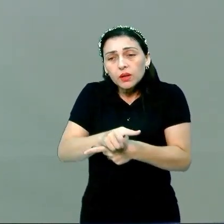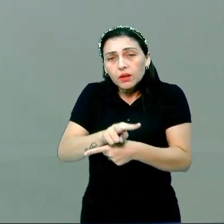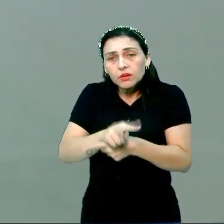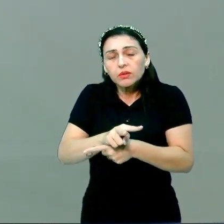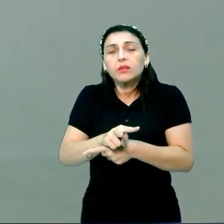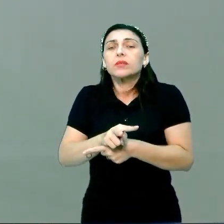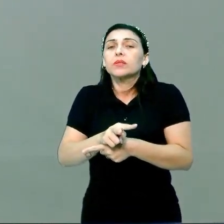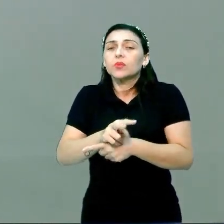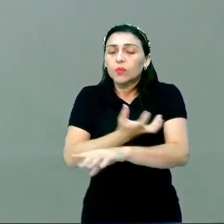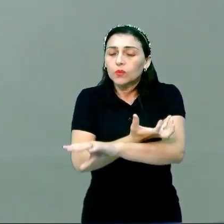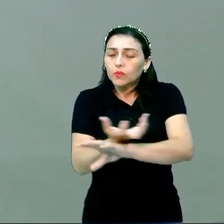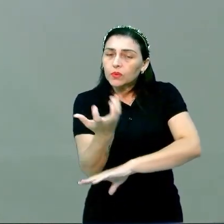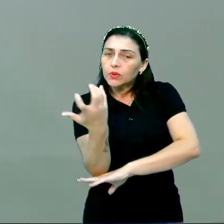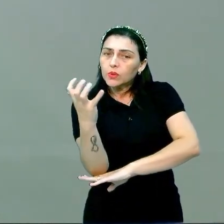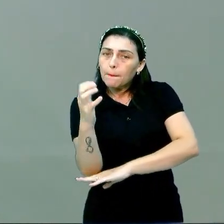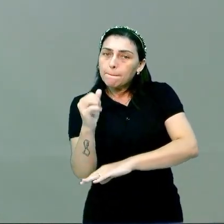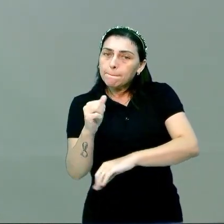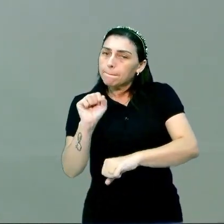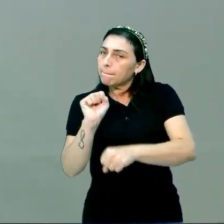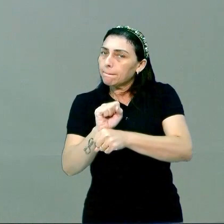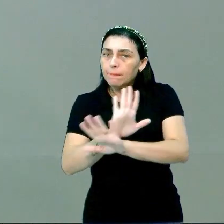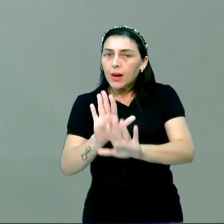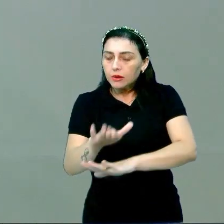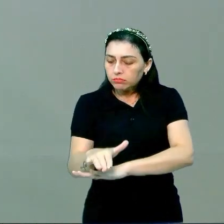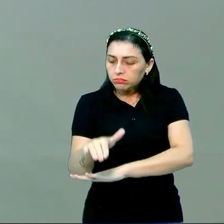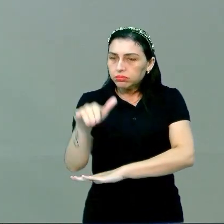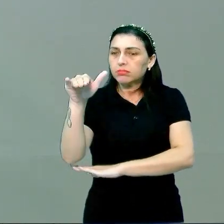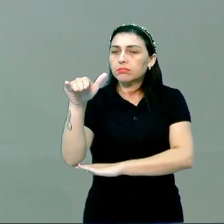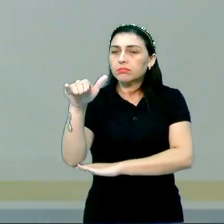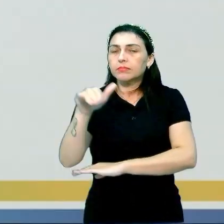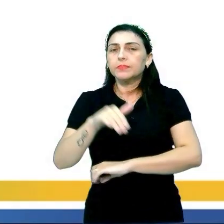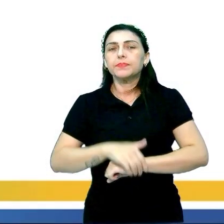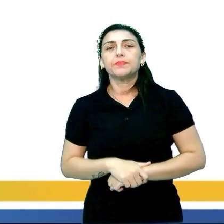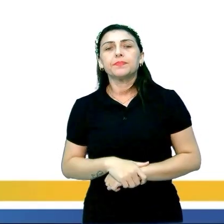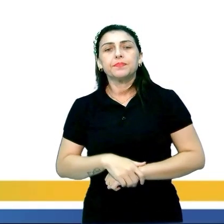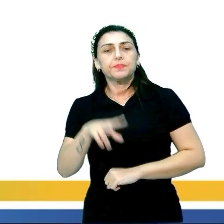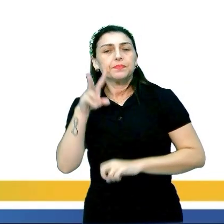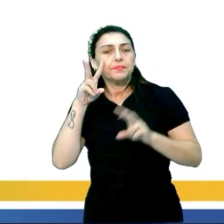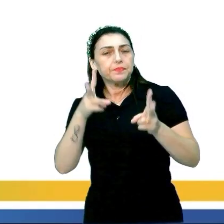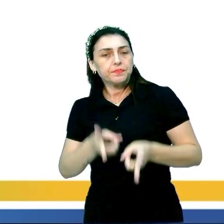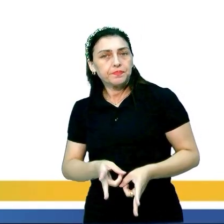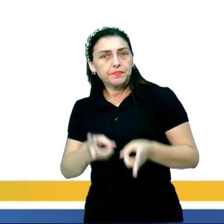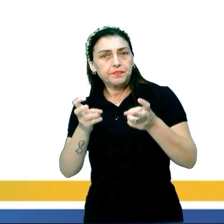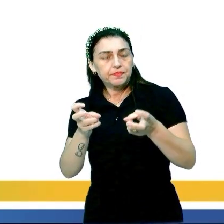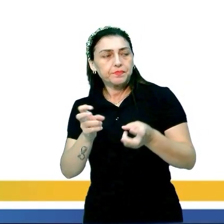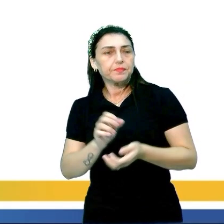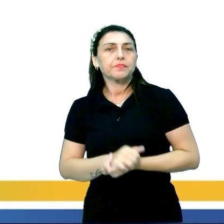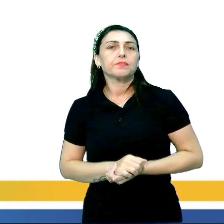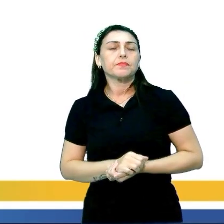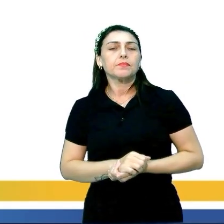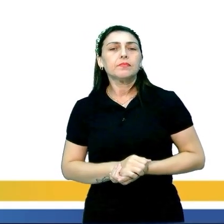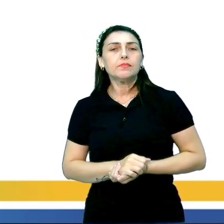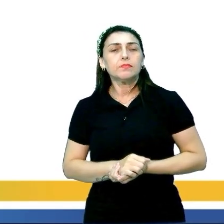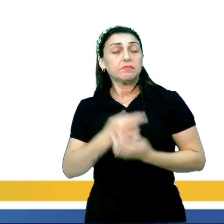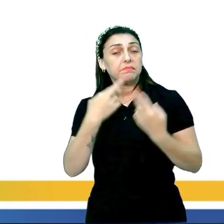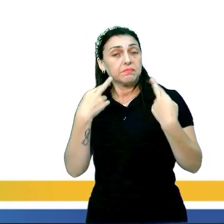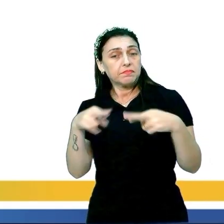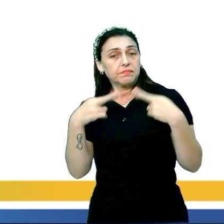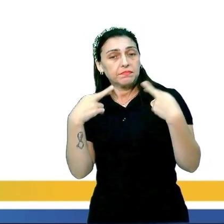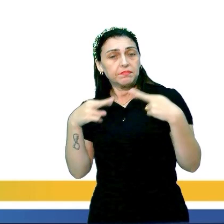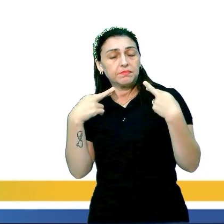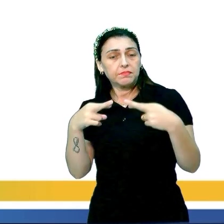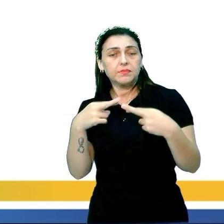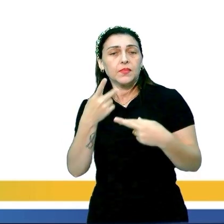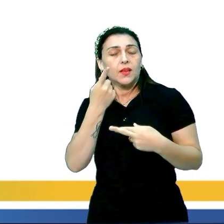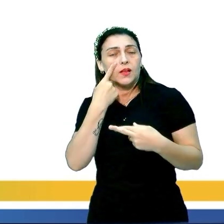de uma vegetação ela não parar de crescer, tá? Então, observe que o enunciador ele fica reclamando ali,